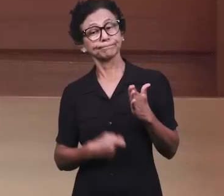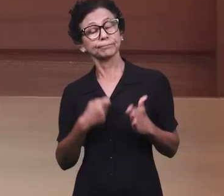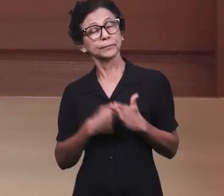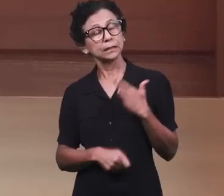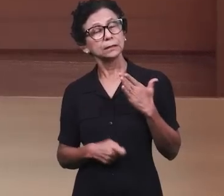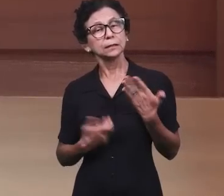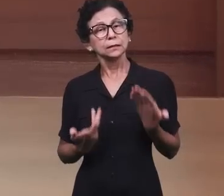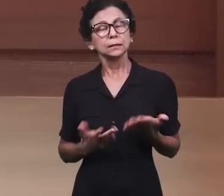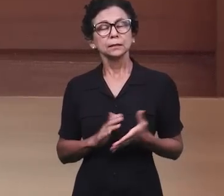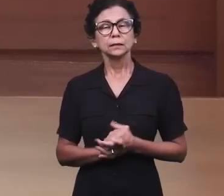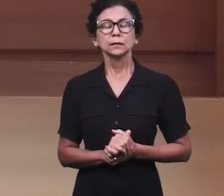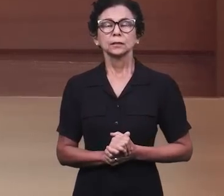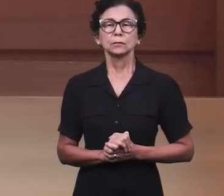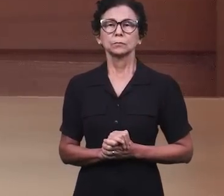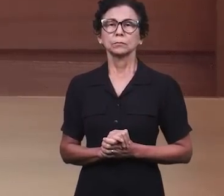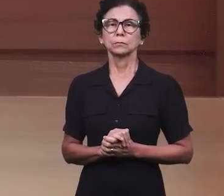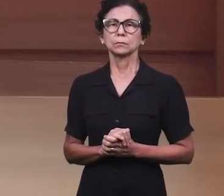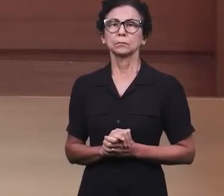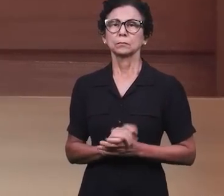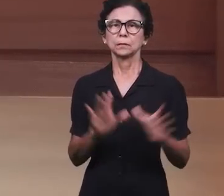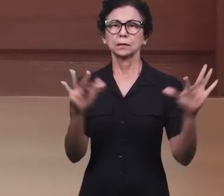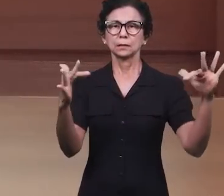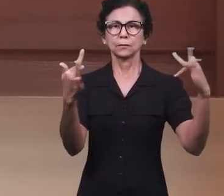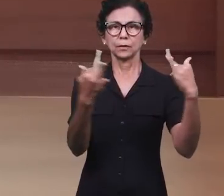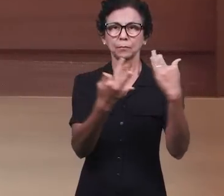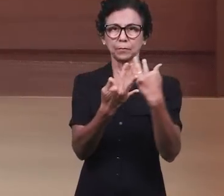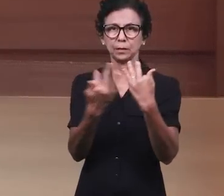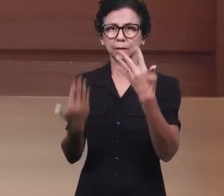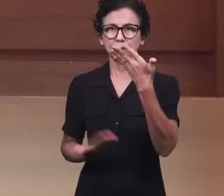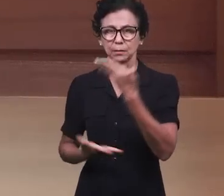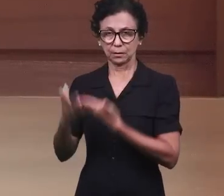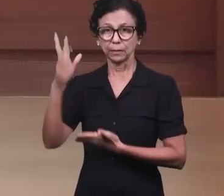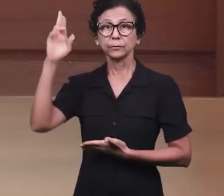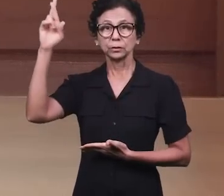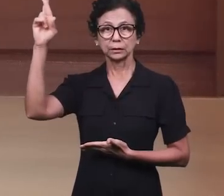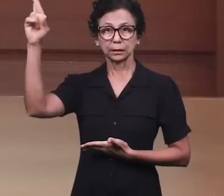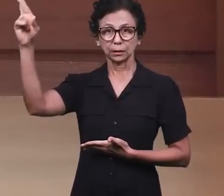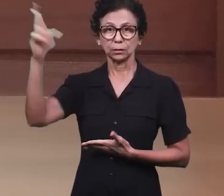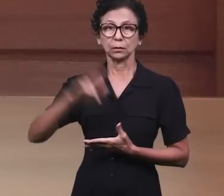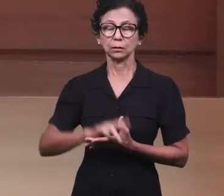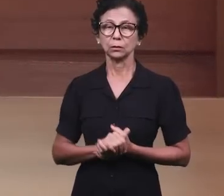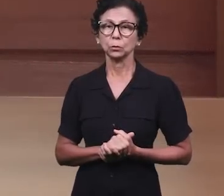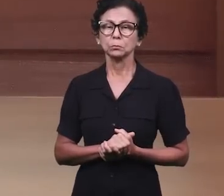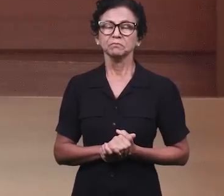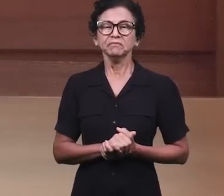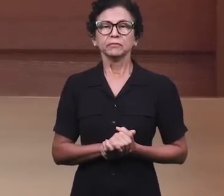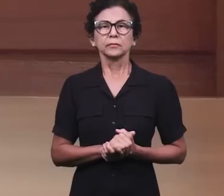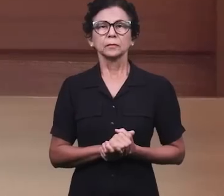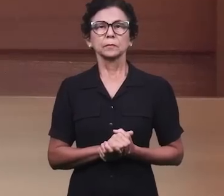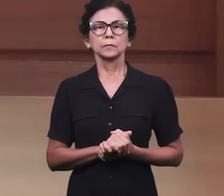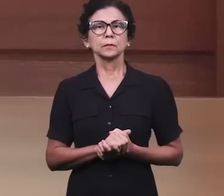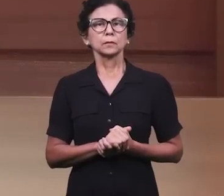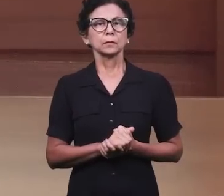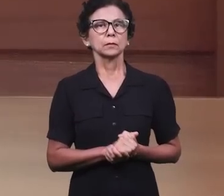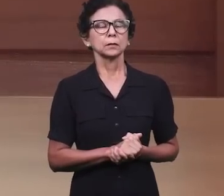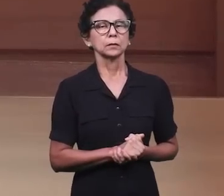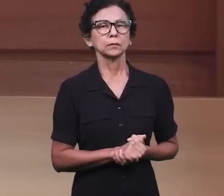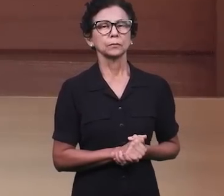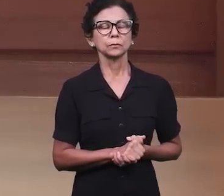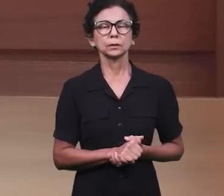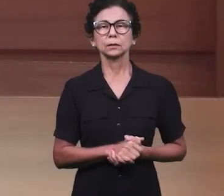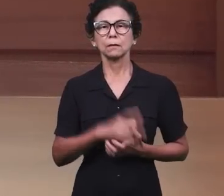Mas aqui a bênção na vida do servo, na vida da família que está na presença do Senhor, começa com as